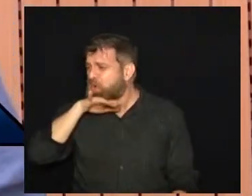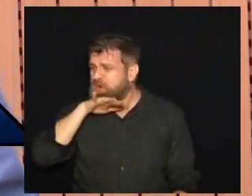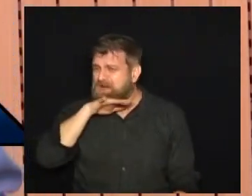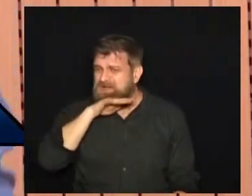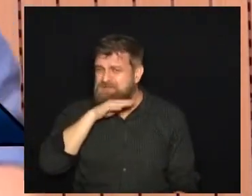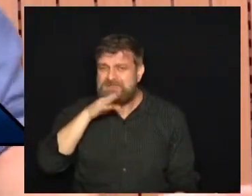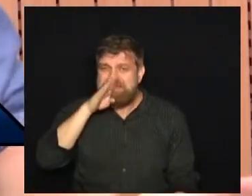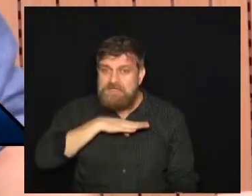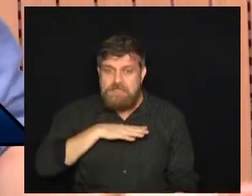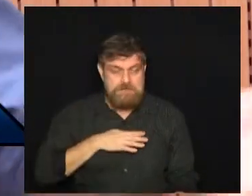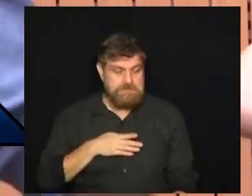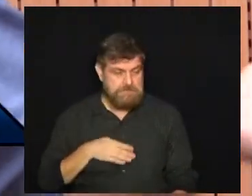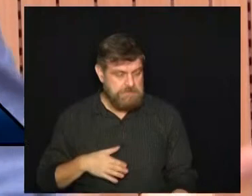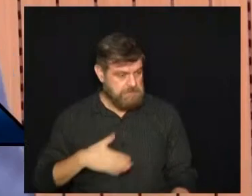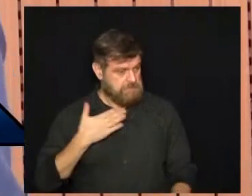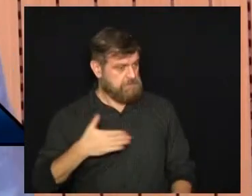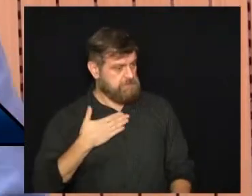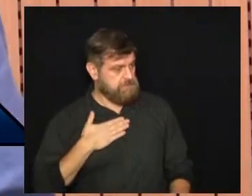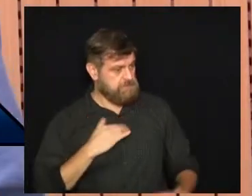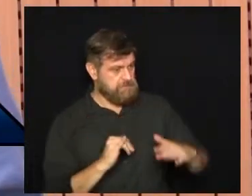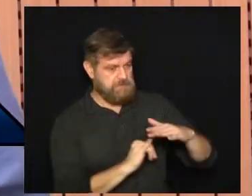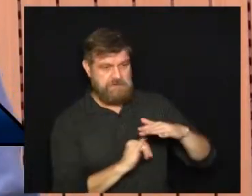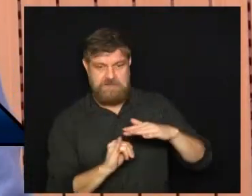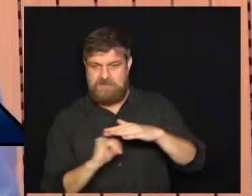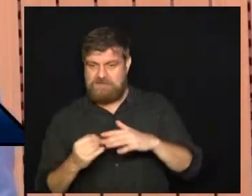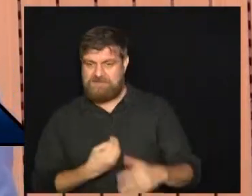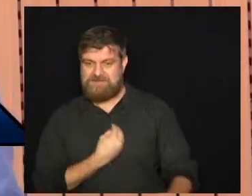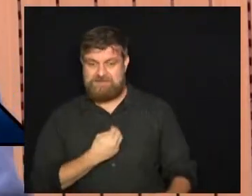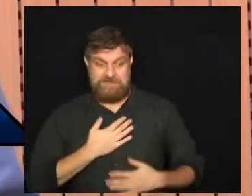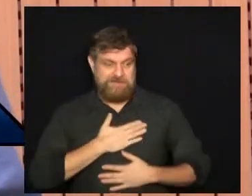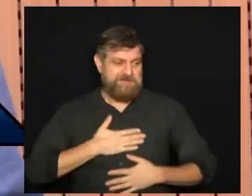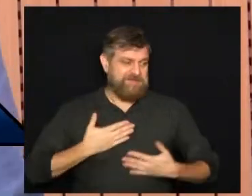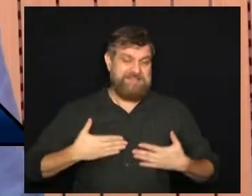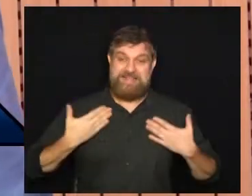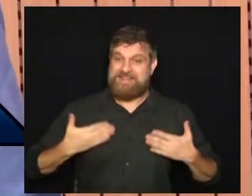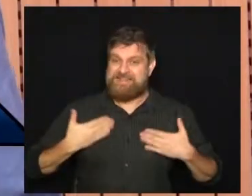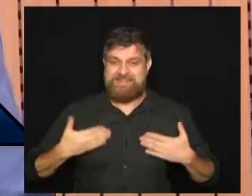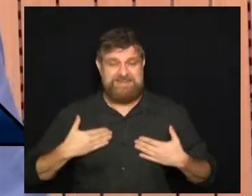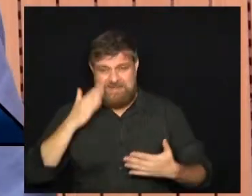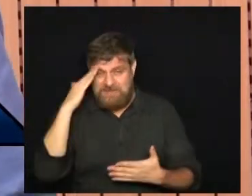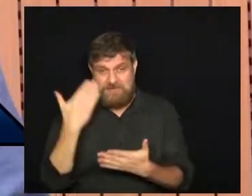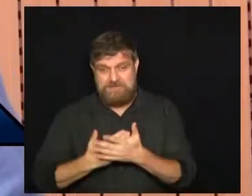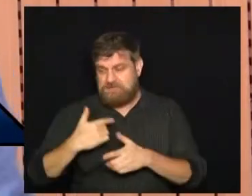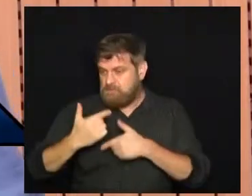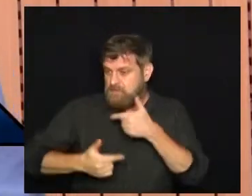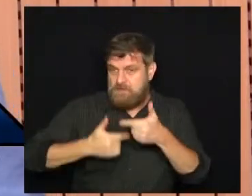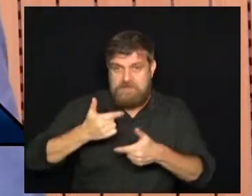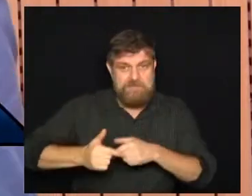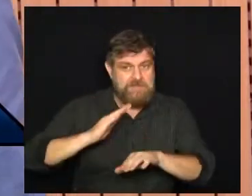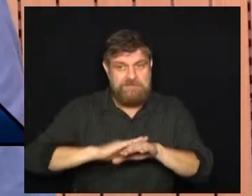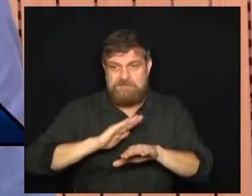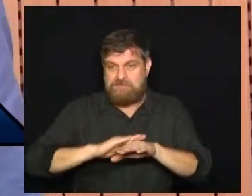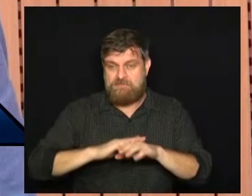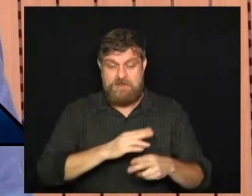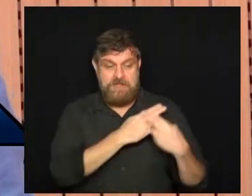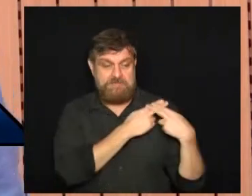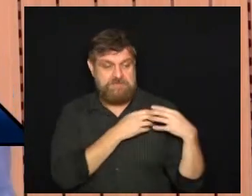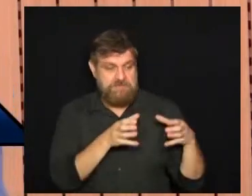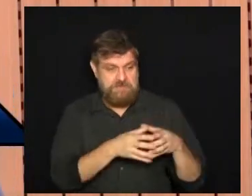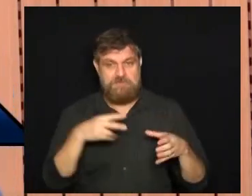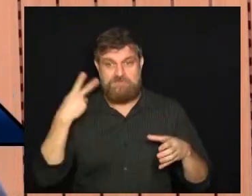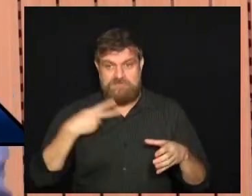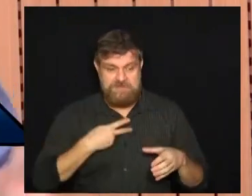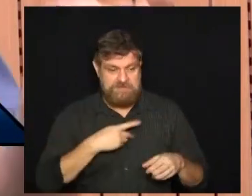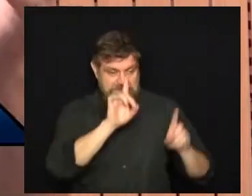não vai vir ninguém. Quando eu cheguei aqui, várias entidades. Então é uma alegria muito grande. Eu acredito que o trabalho que eu venho fazendo à frente dessa comissão está